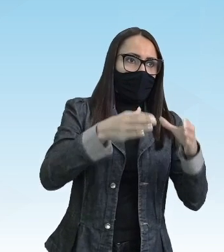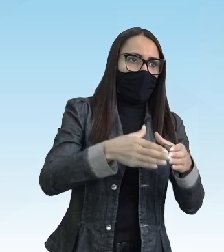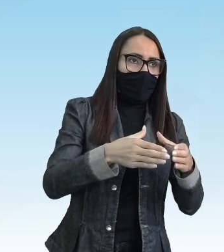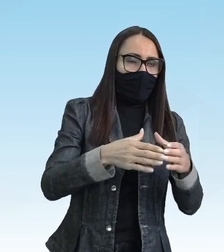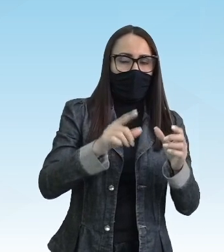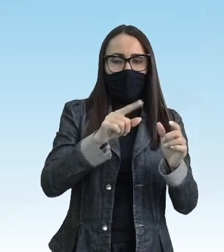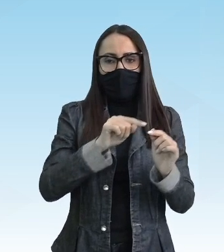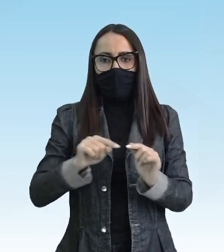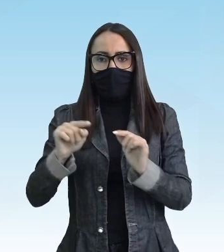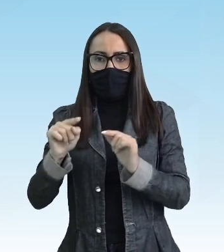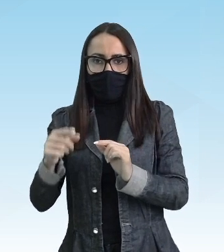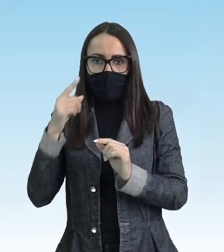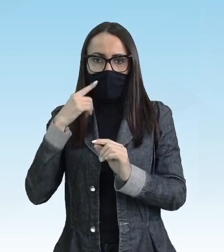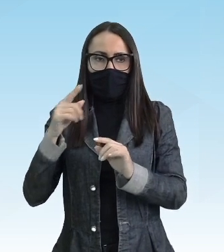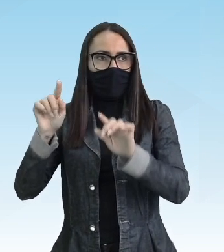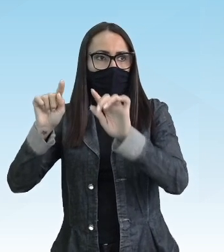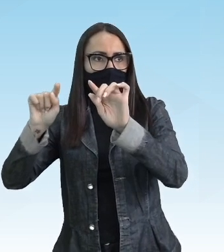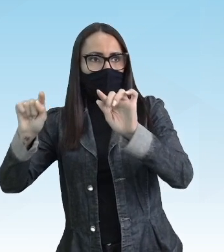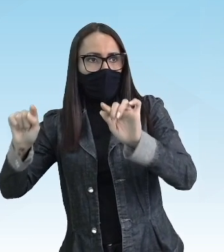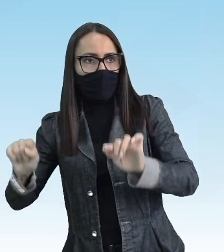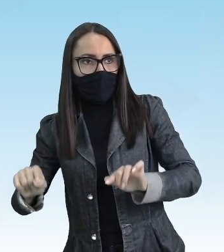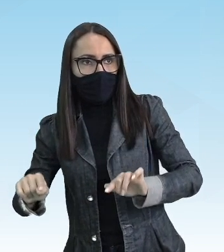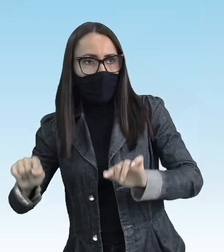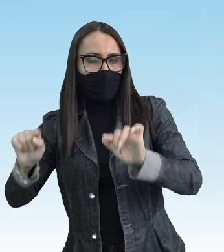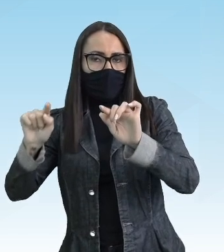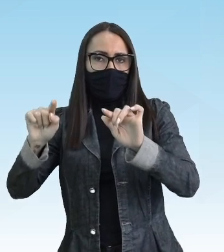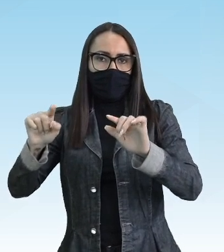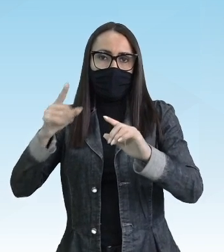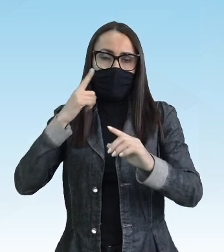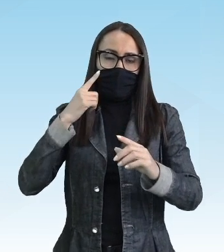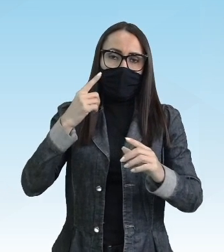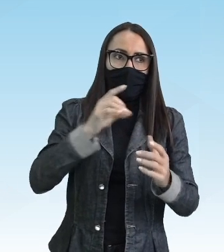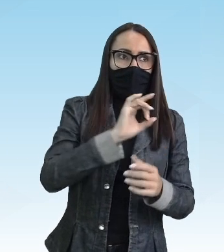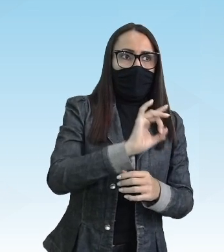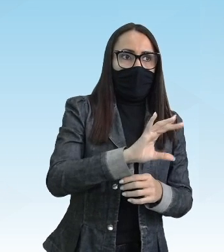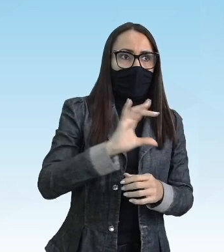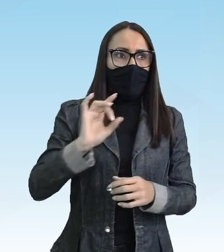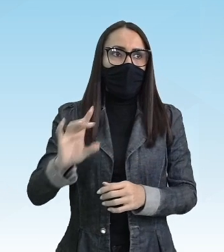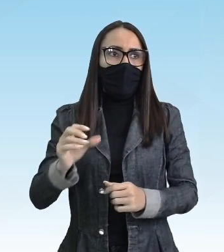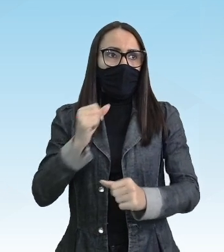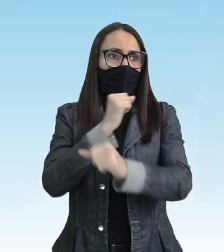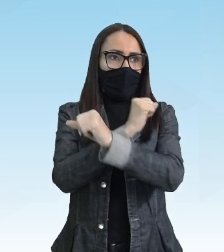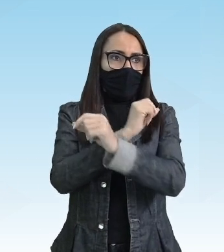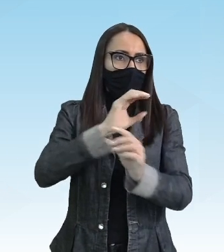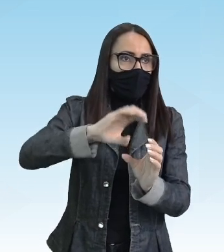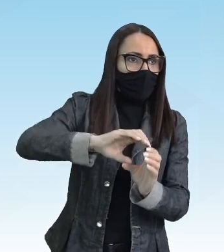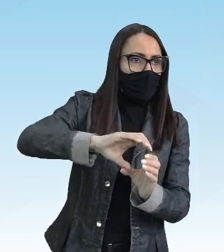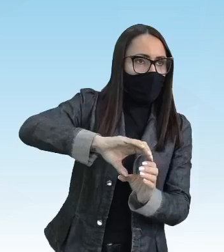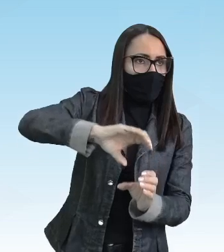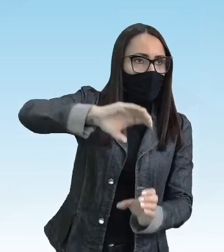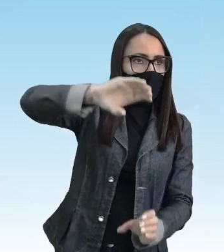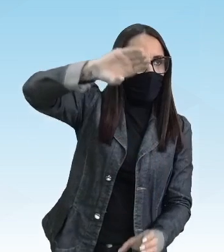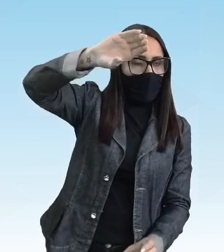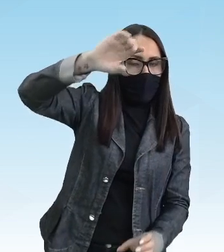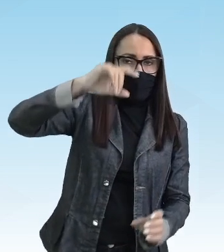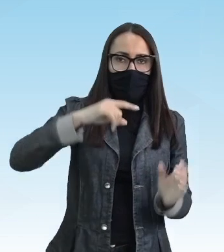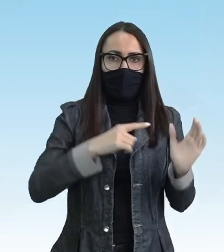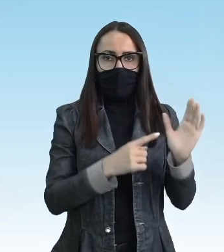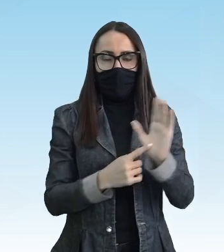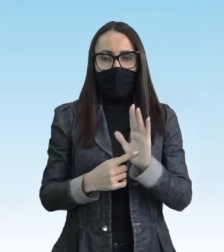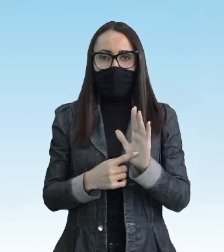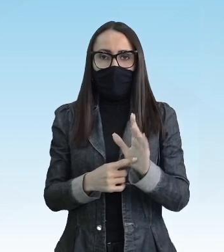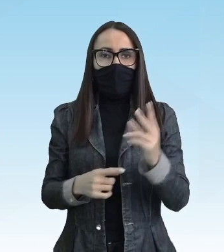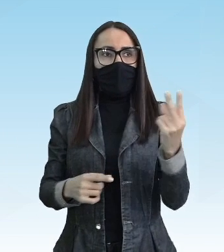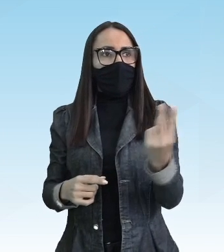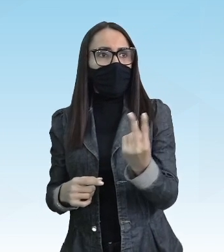epífise é a extremidade. Assim sendo, cada osso longo apresenta uma diáfise